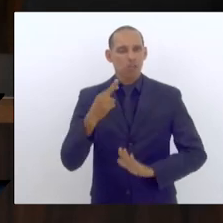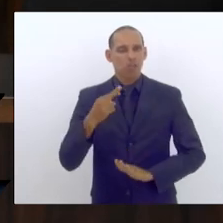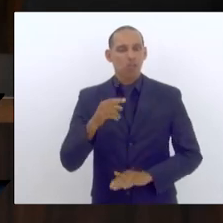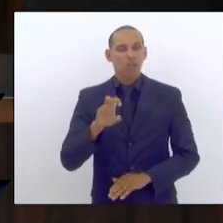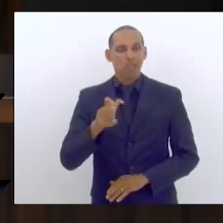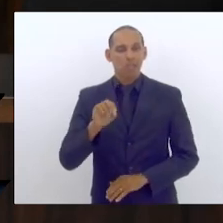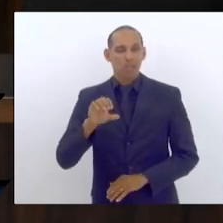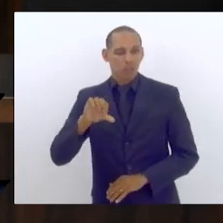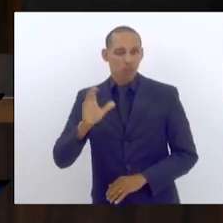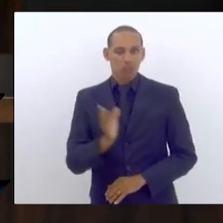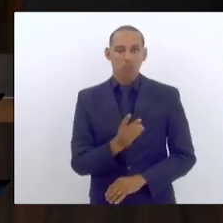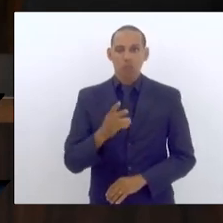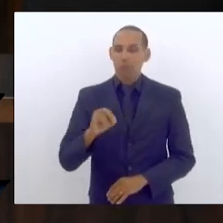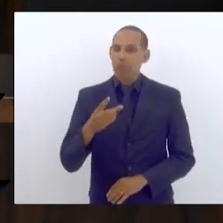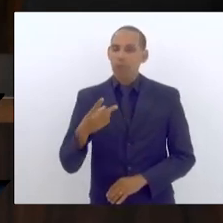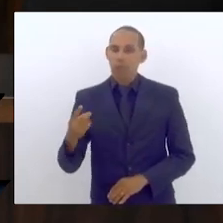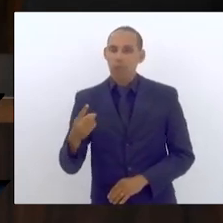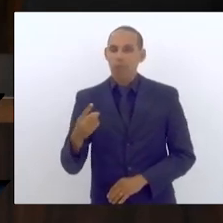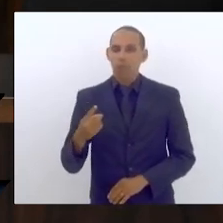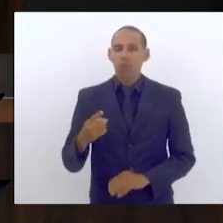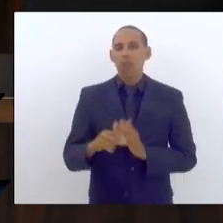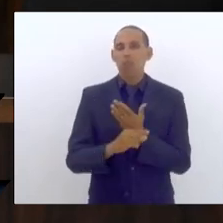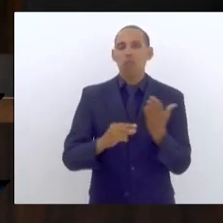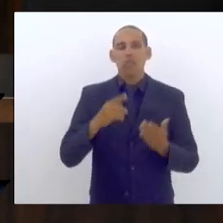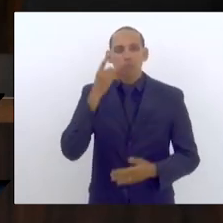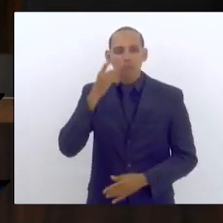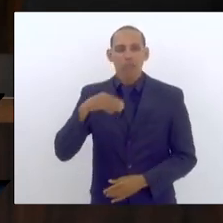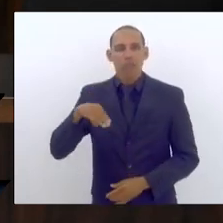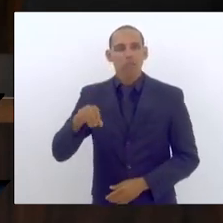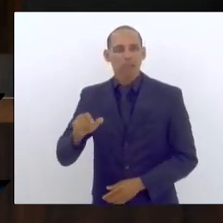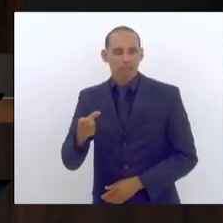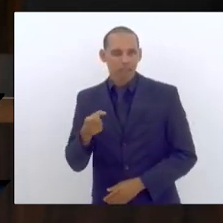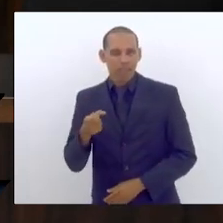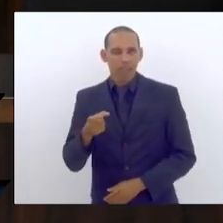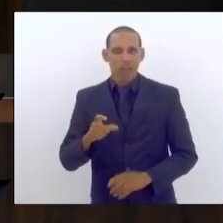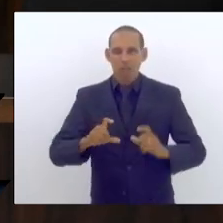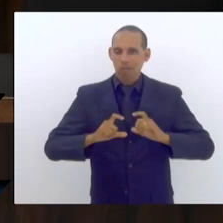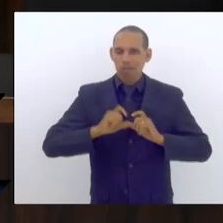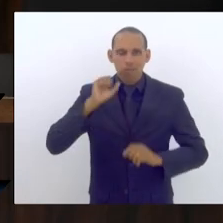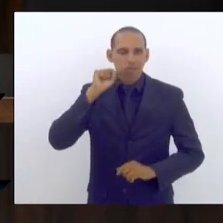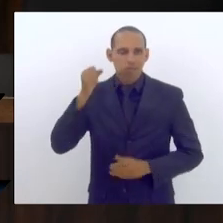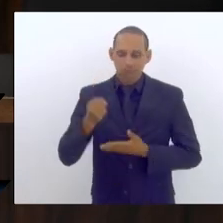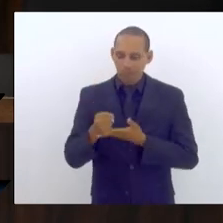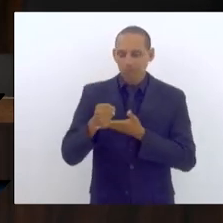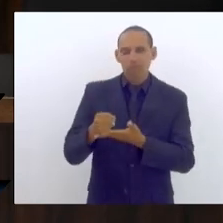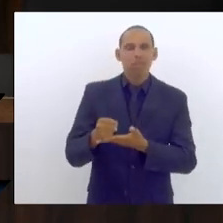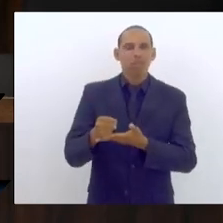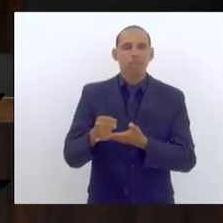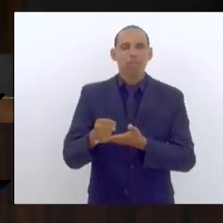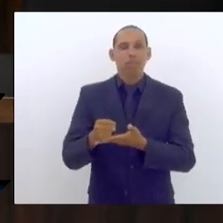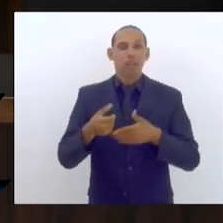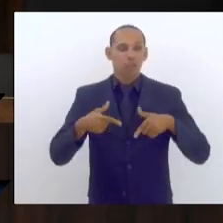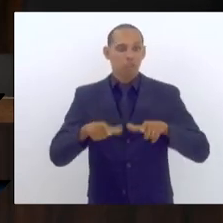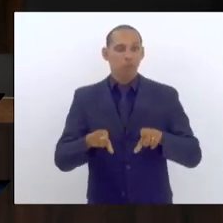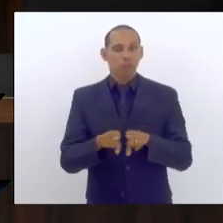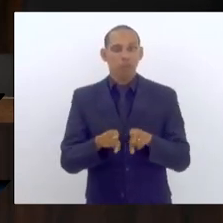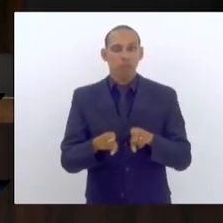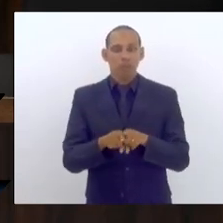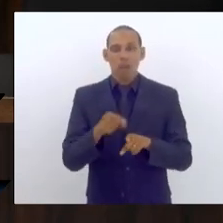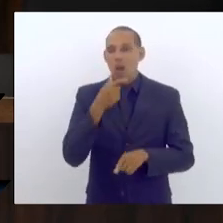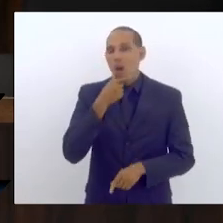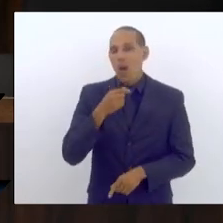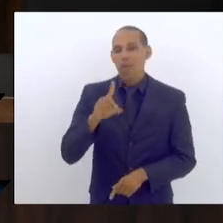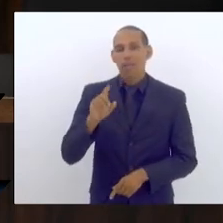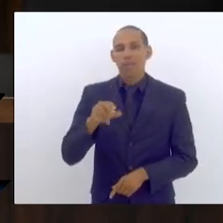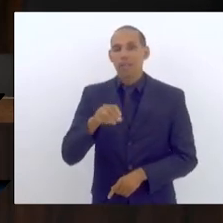509 de 2021, de autoria do deputado Max Lemo, que concede medalha Tiradentes e respectivo diploma ao senhor